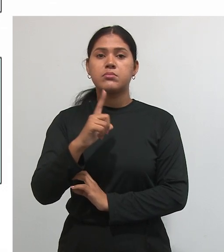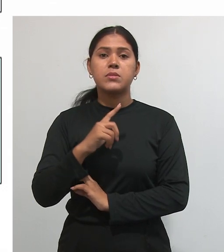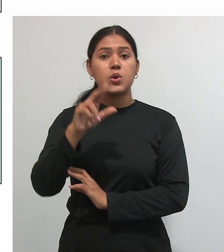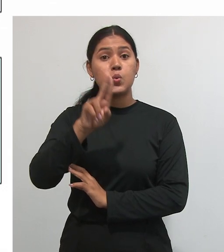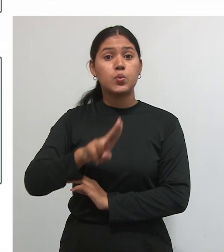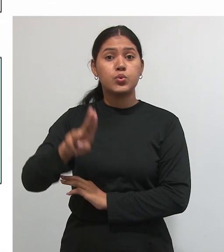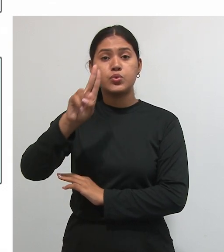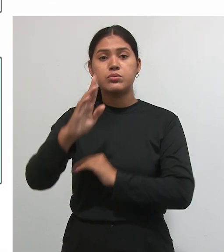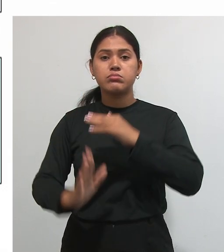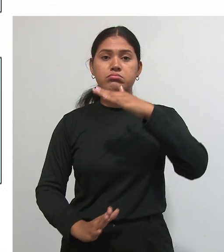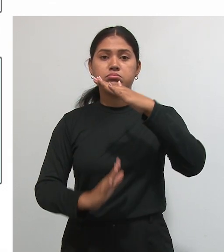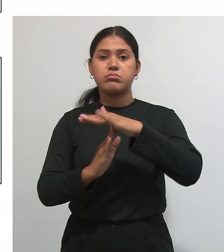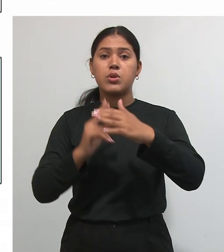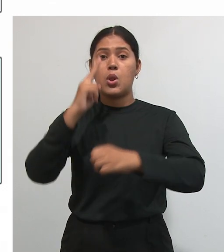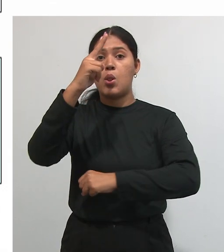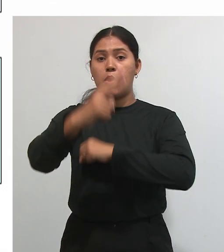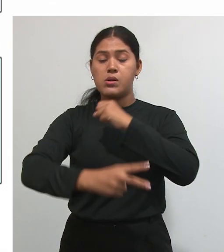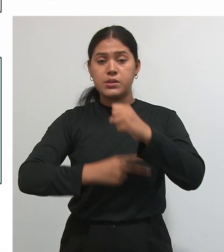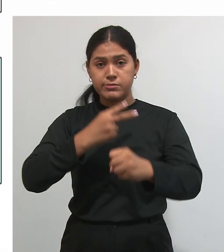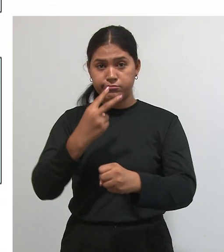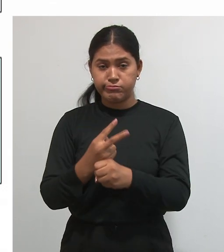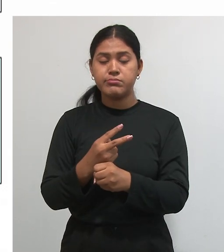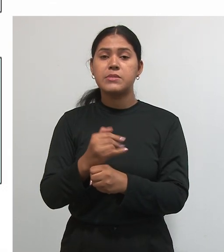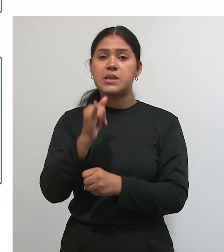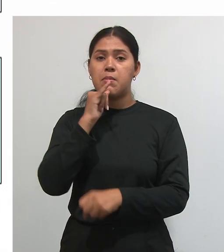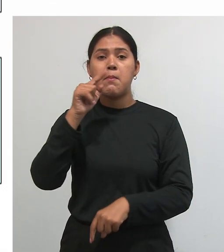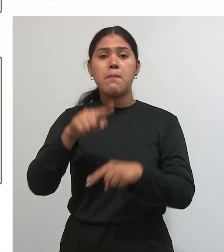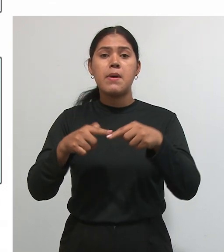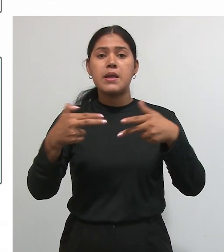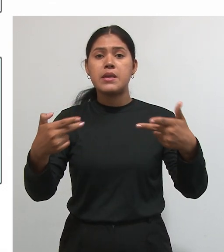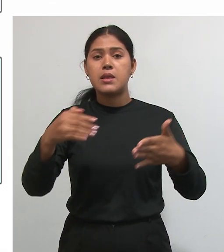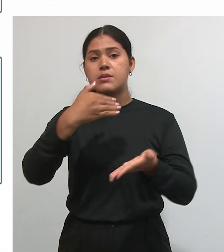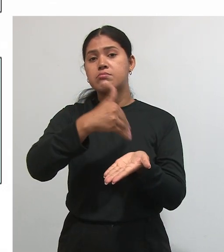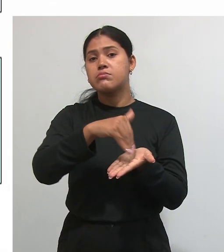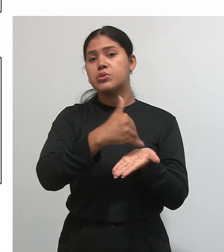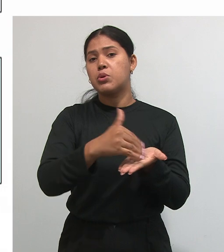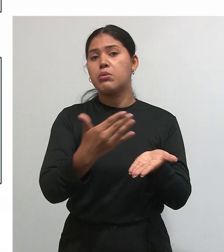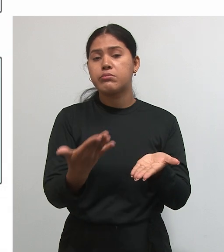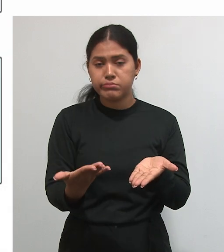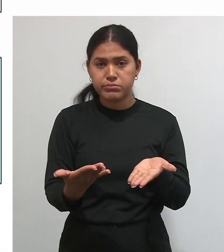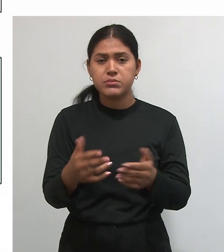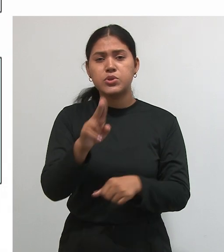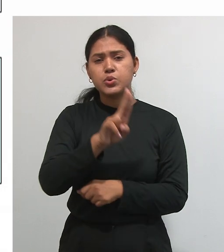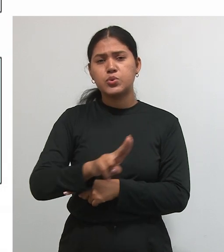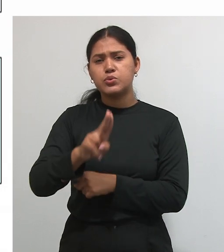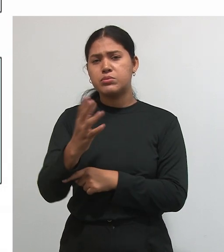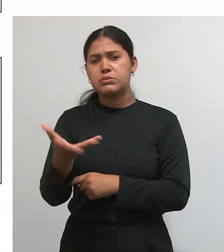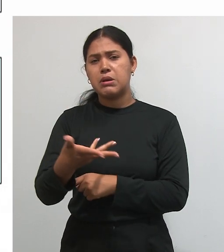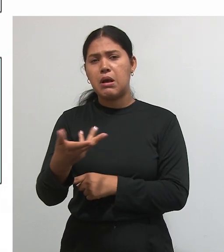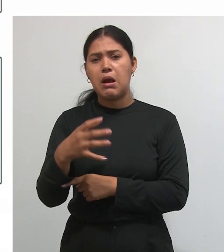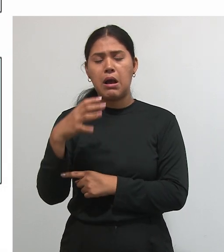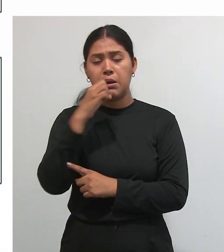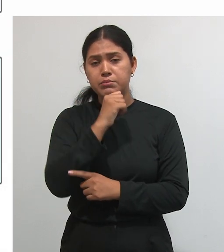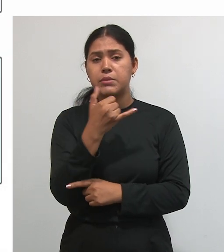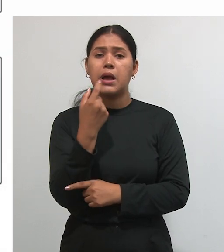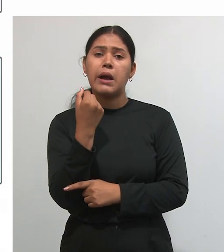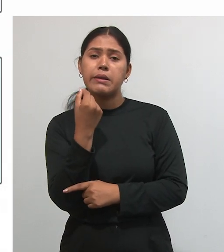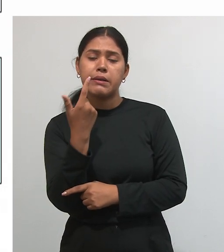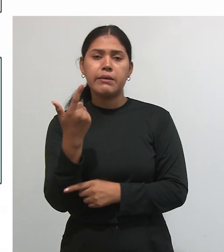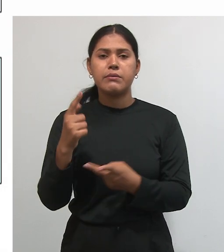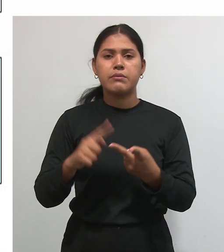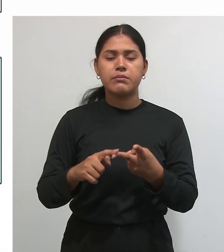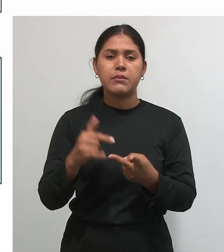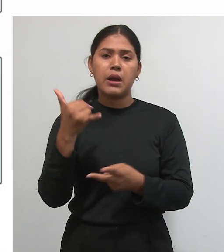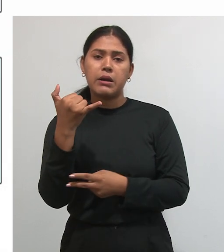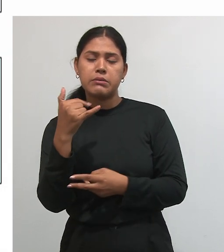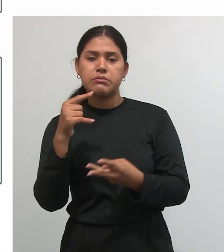sua utilização limitada a 2 anos aqui. Os materiais de expediente, por exemplo, né? A gente pode ver que ele é muito mais rápido lá. A caneta, às vezes,